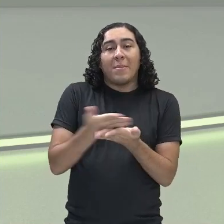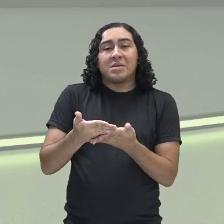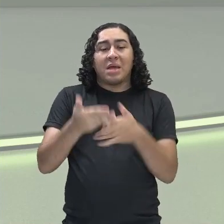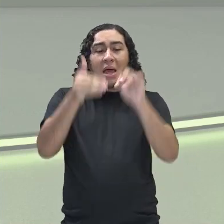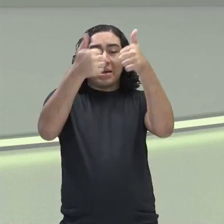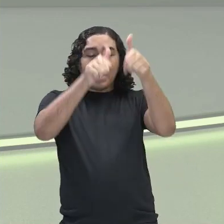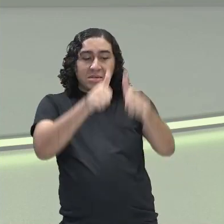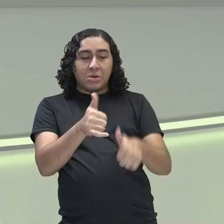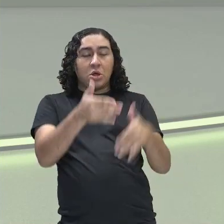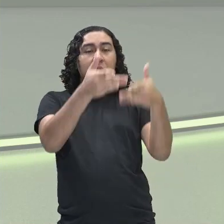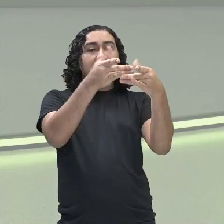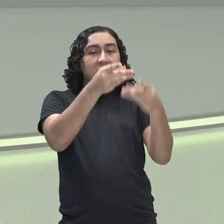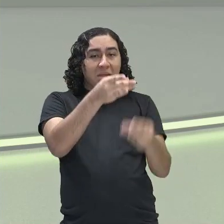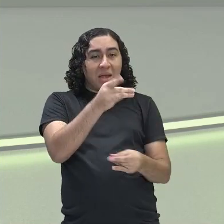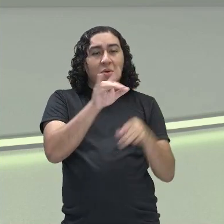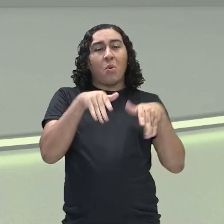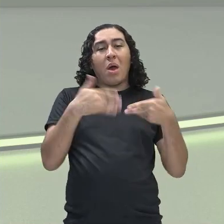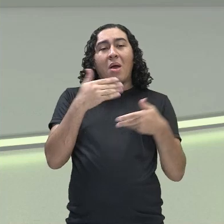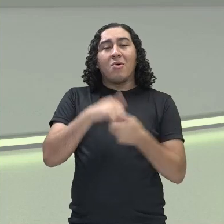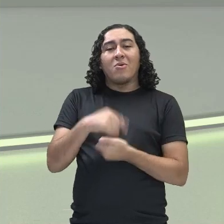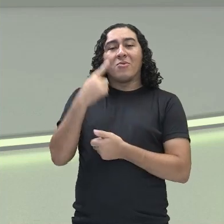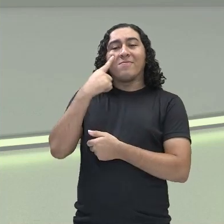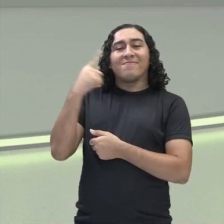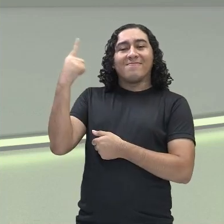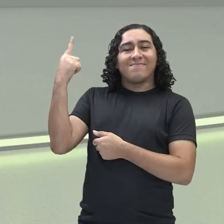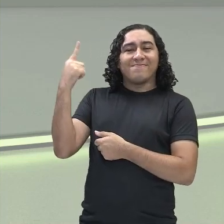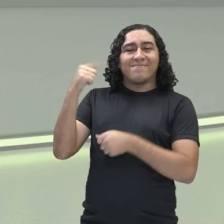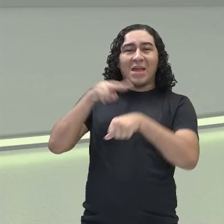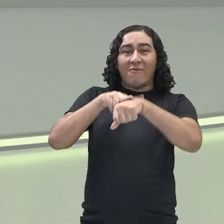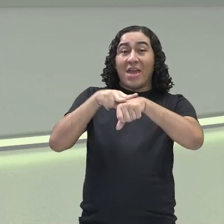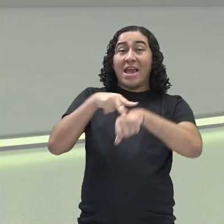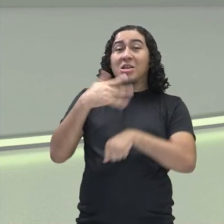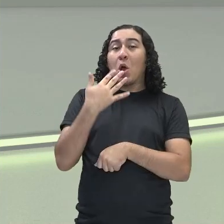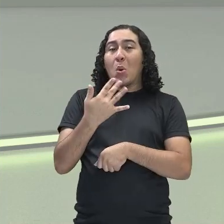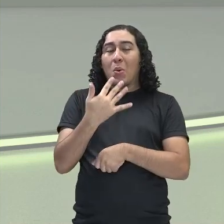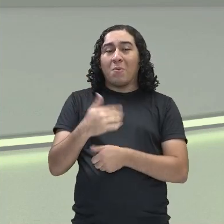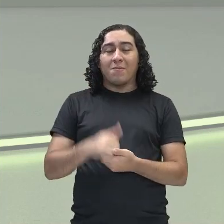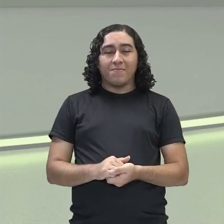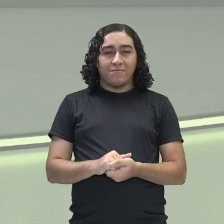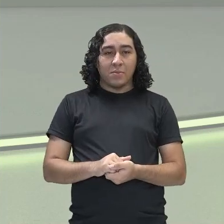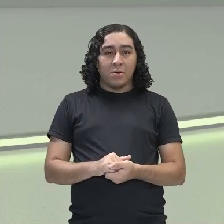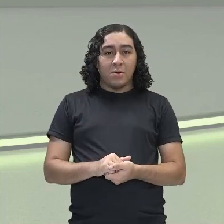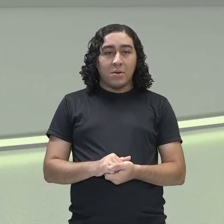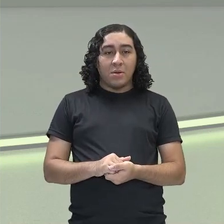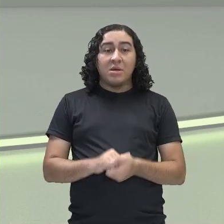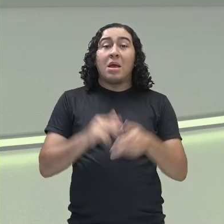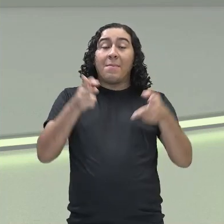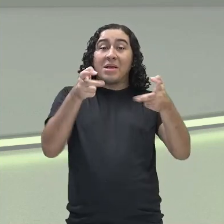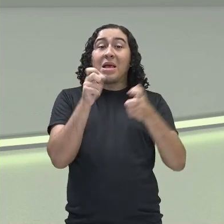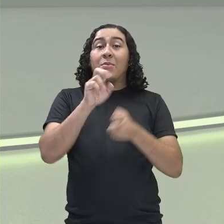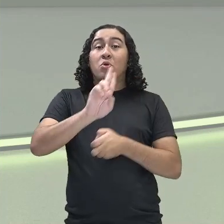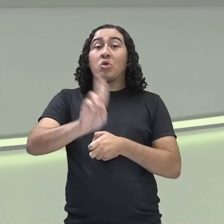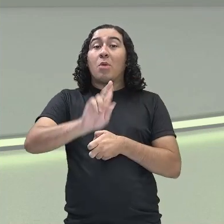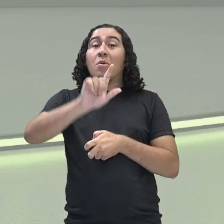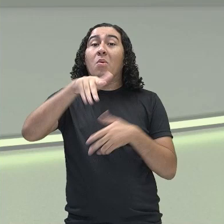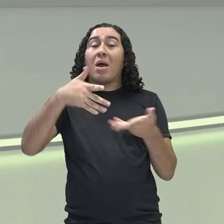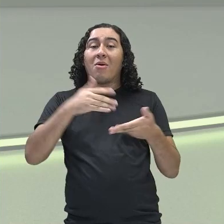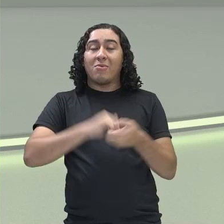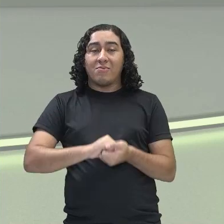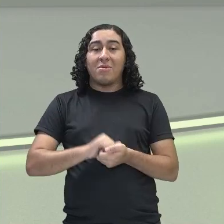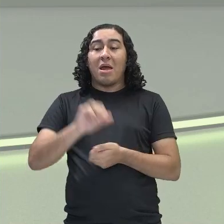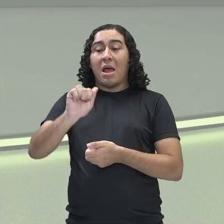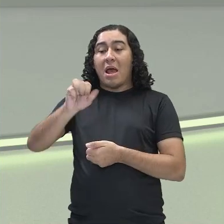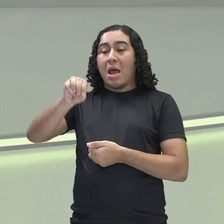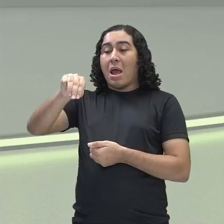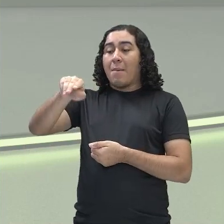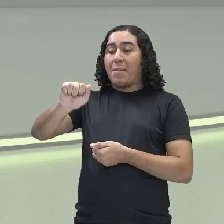mais detalhes aquela área em verde ali em cima, ó, onde a gente observa o nome do bioma Amazônia.